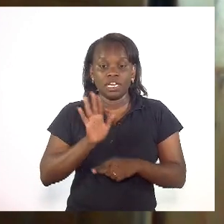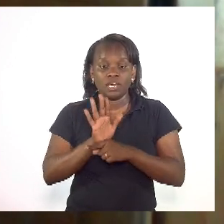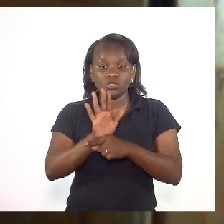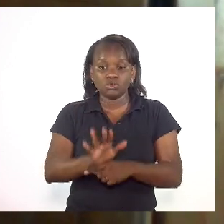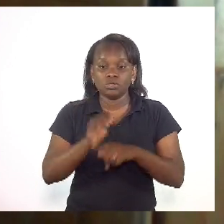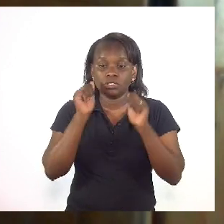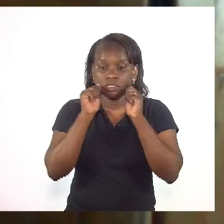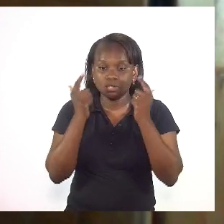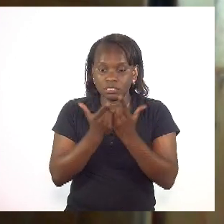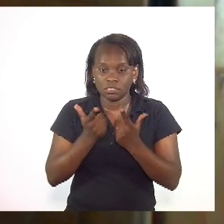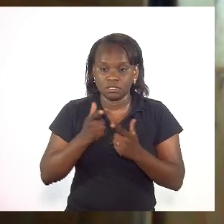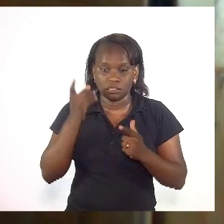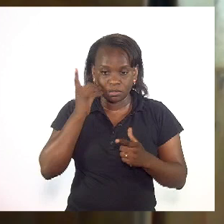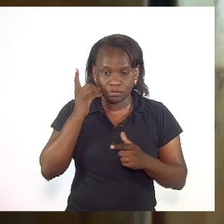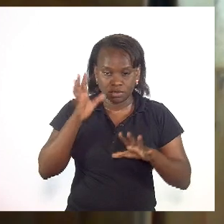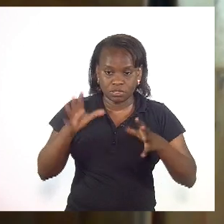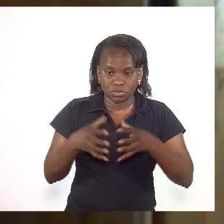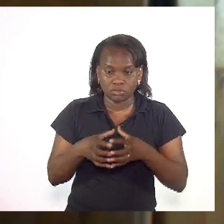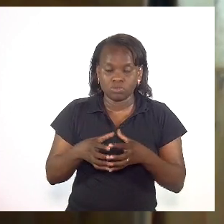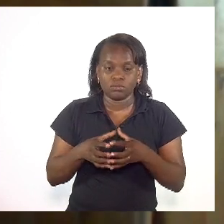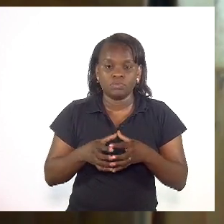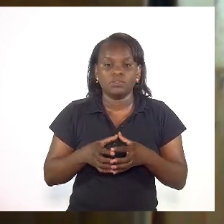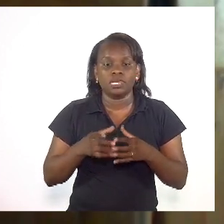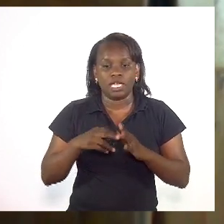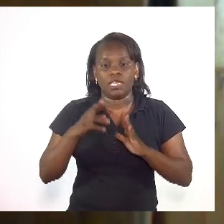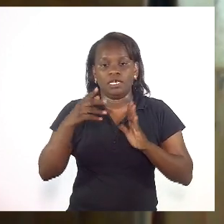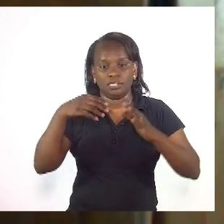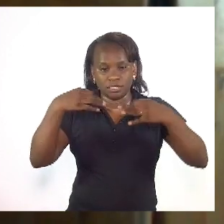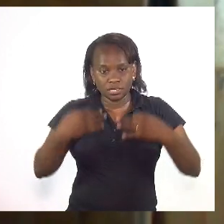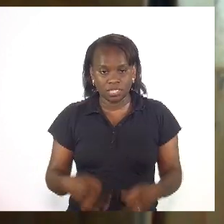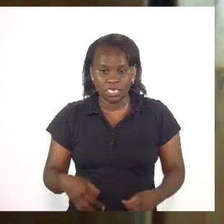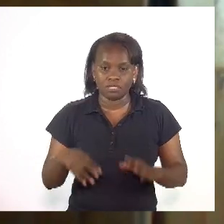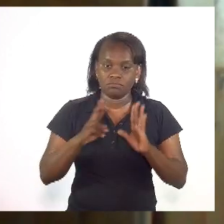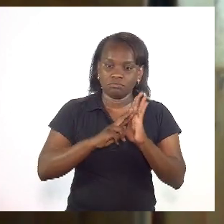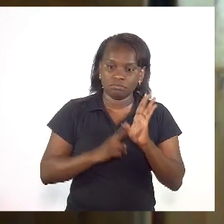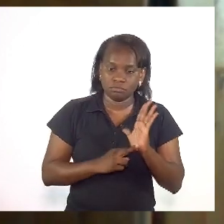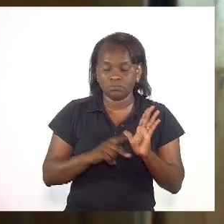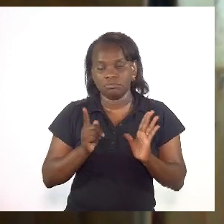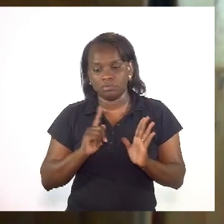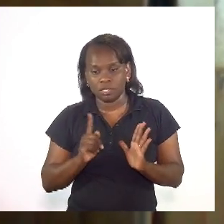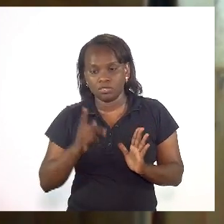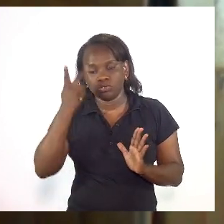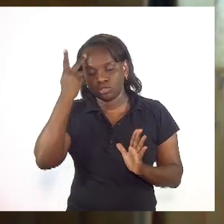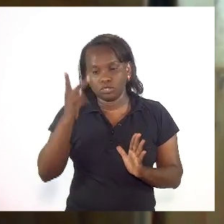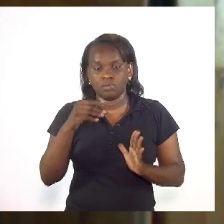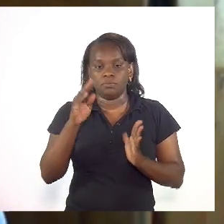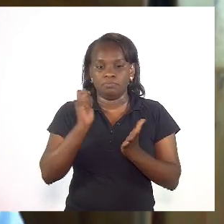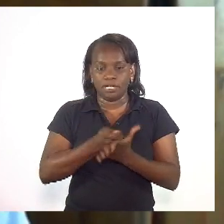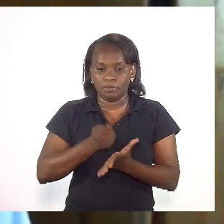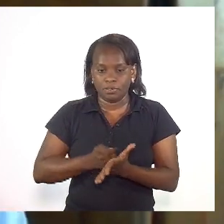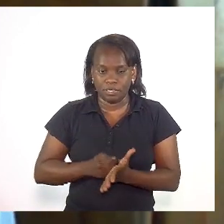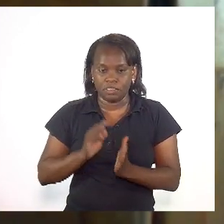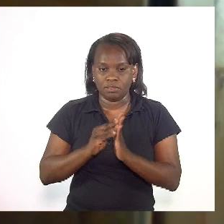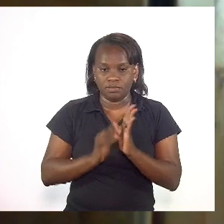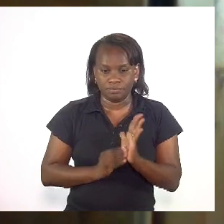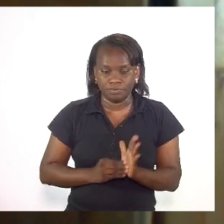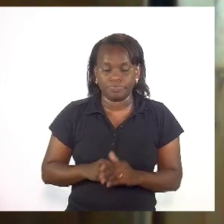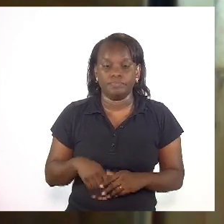parlamento fluminense em sua regularidade ou não sobre a prestação de contas.